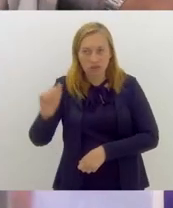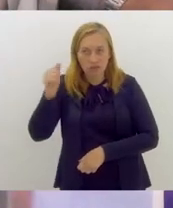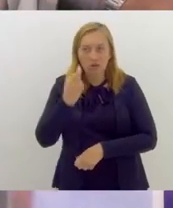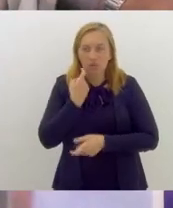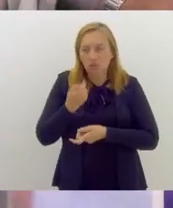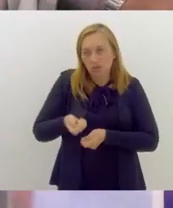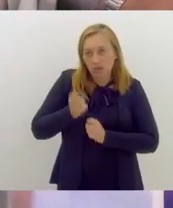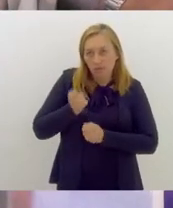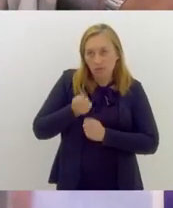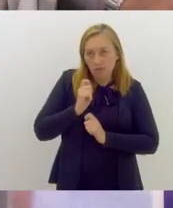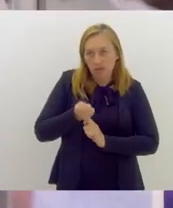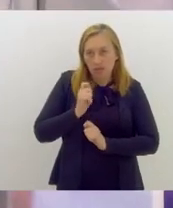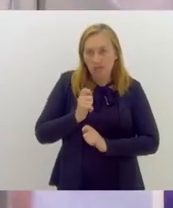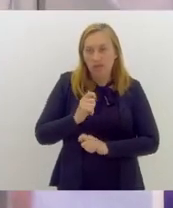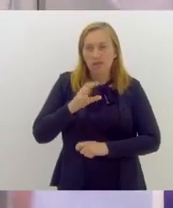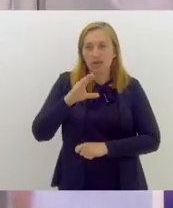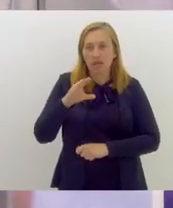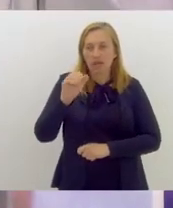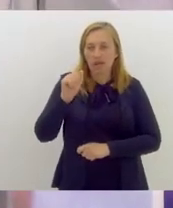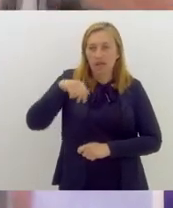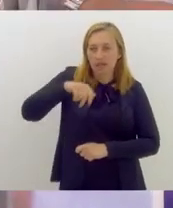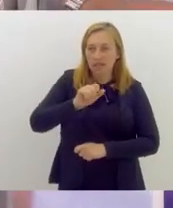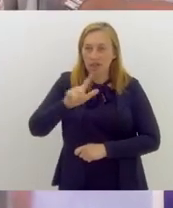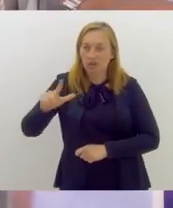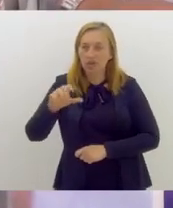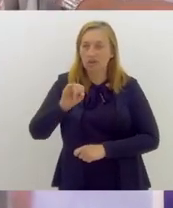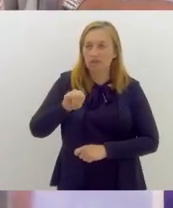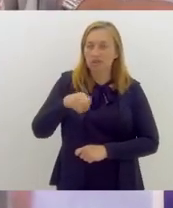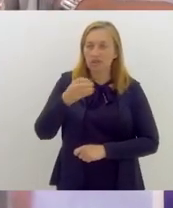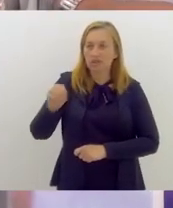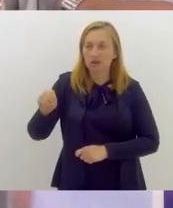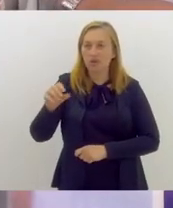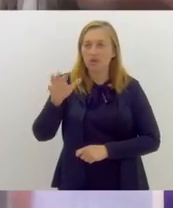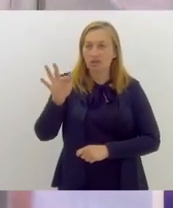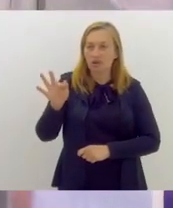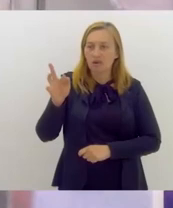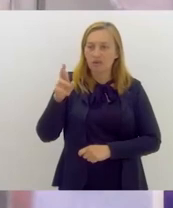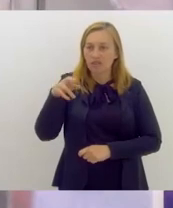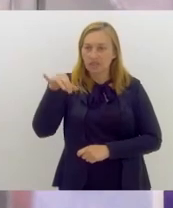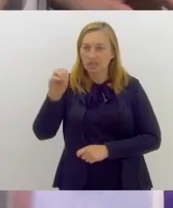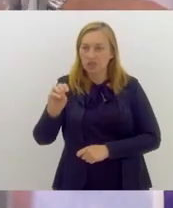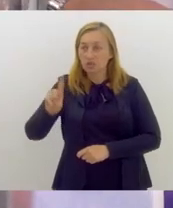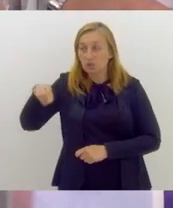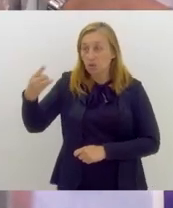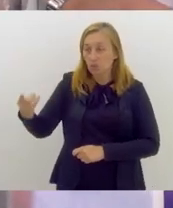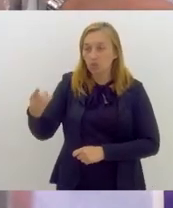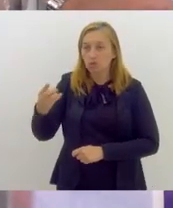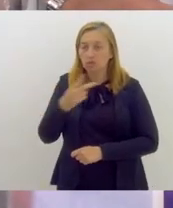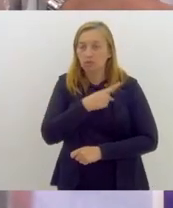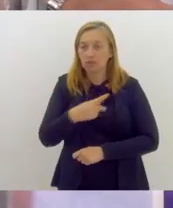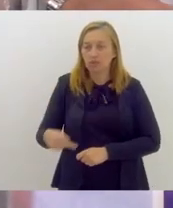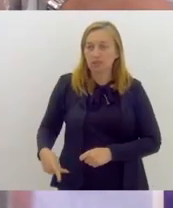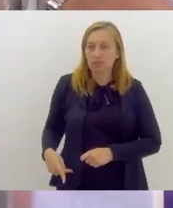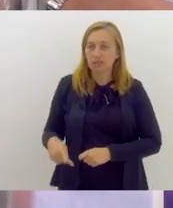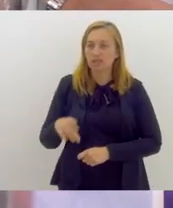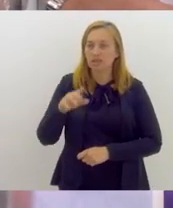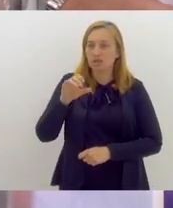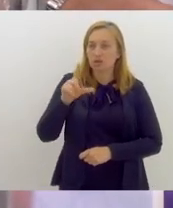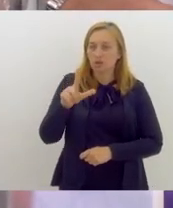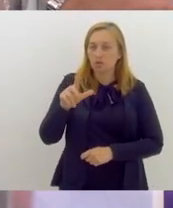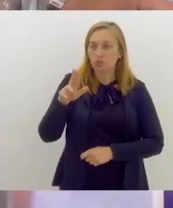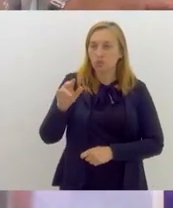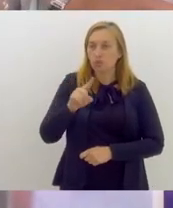pesca do canal de São Francisco Presidente Sérgio da colônia Z 14 e o presidente Luiz Cláudio da federação